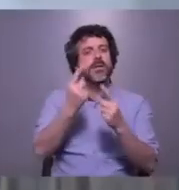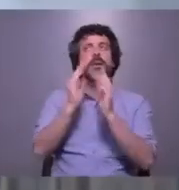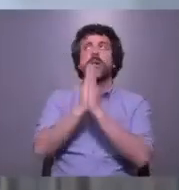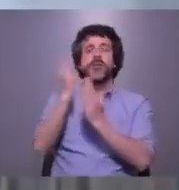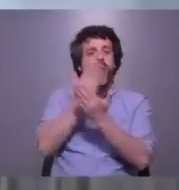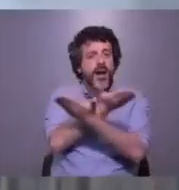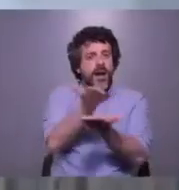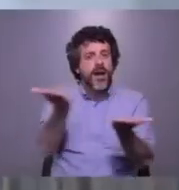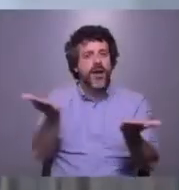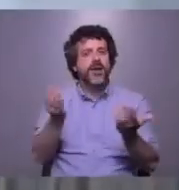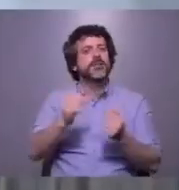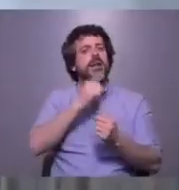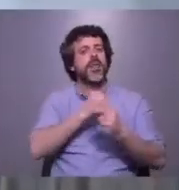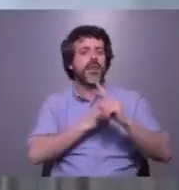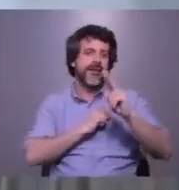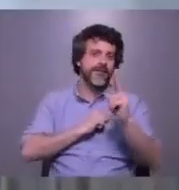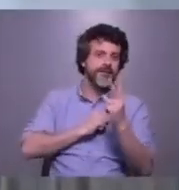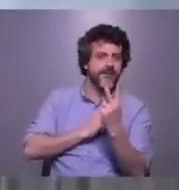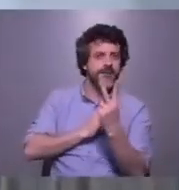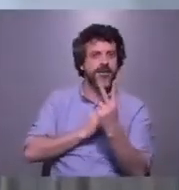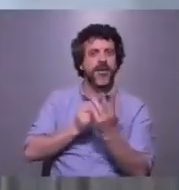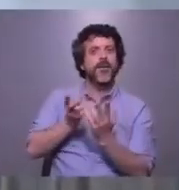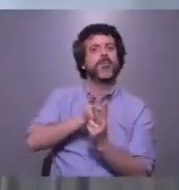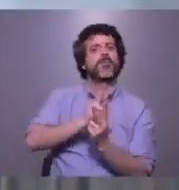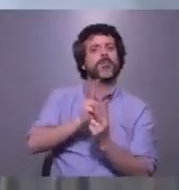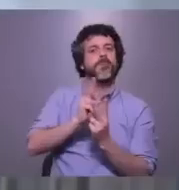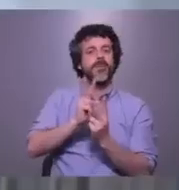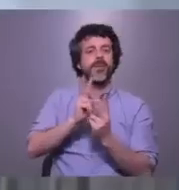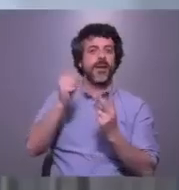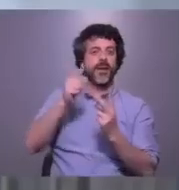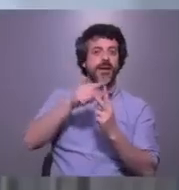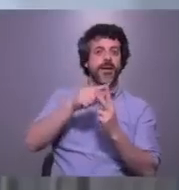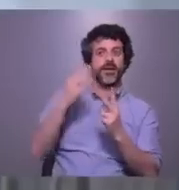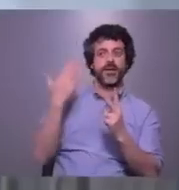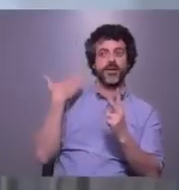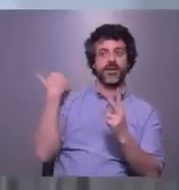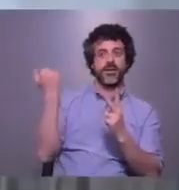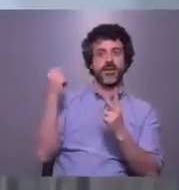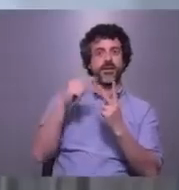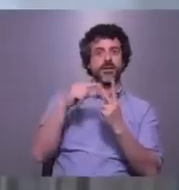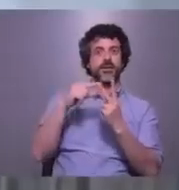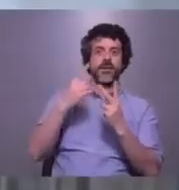binómio que marca o dinamismo da nossa vivência cristã, chamamento e envio.